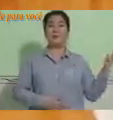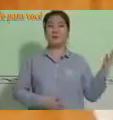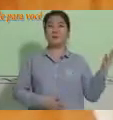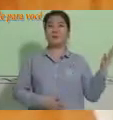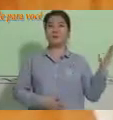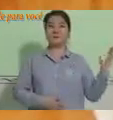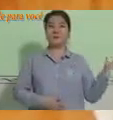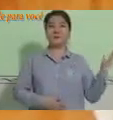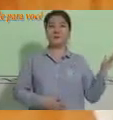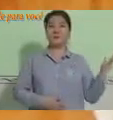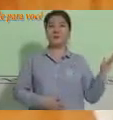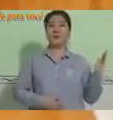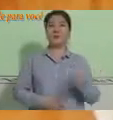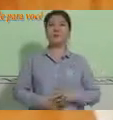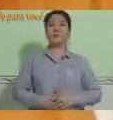366 mg mxilha dio